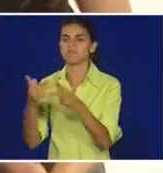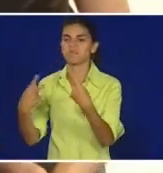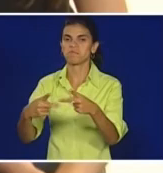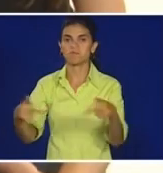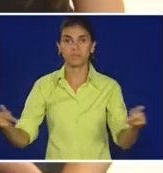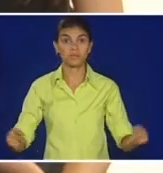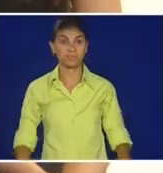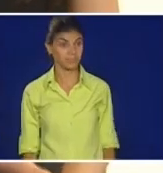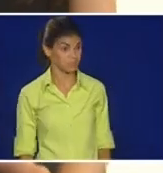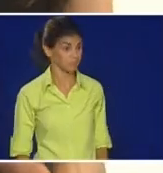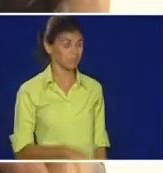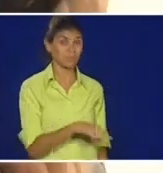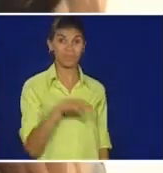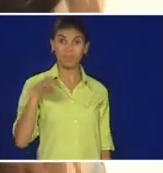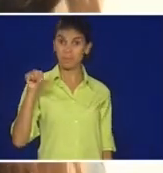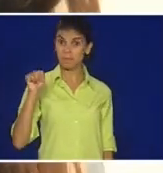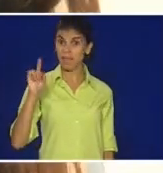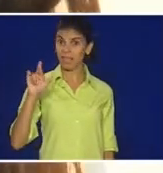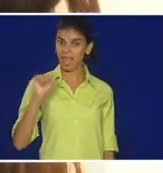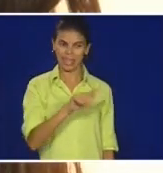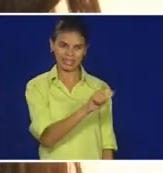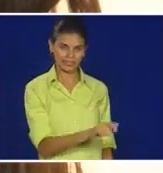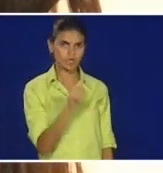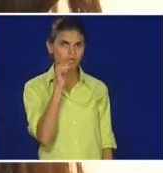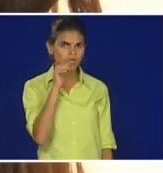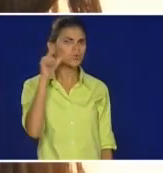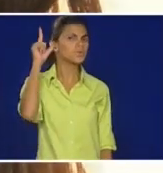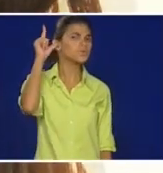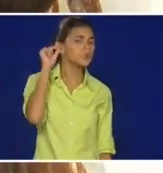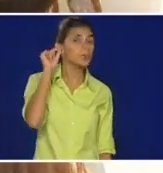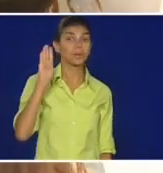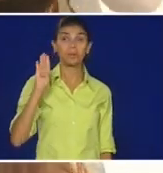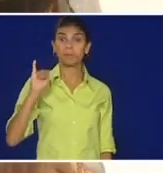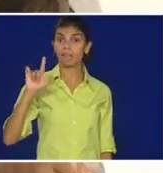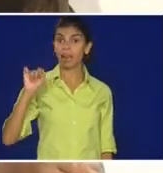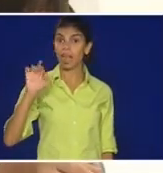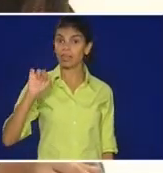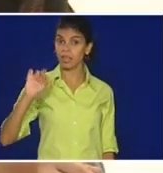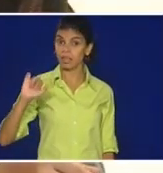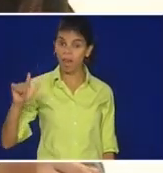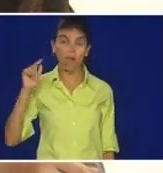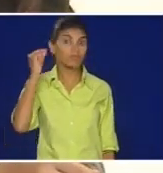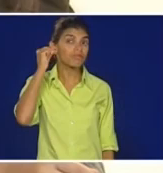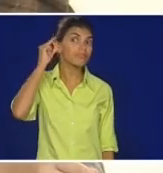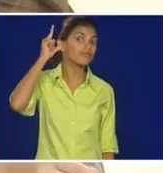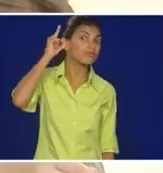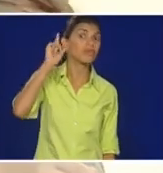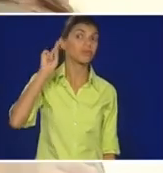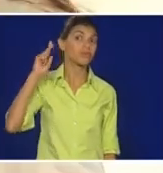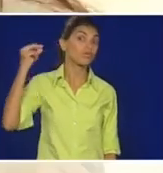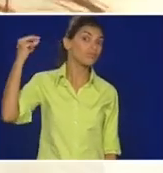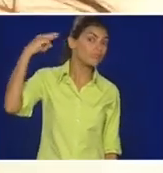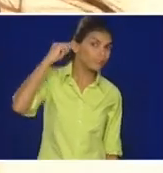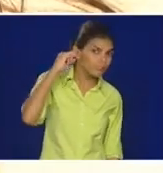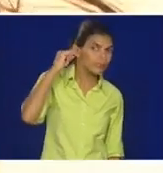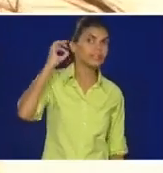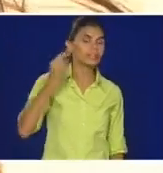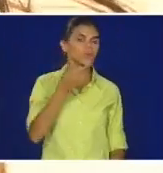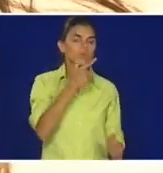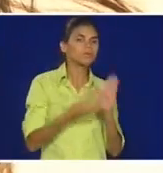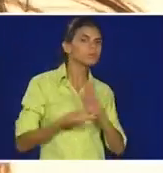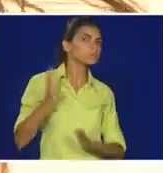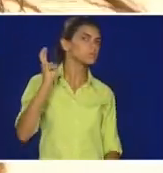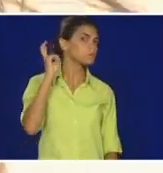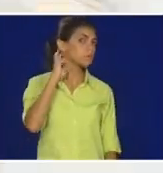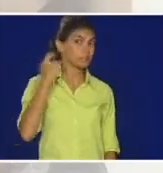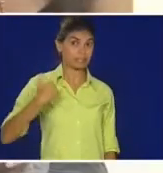portadora de surdez neurosensorial bilateral de grau severo a profundo e realizou o implante coclear aos 17